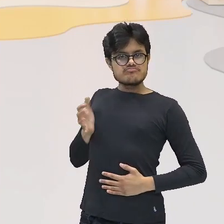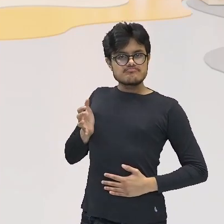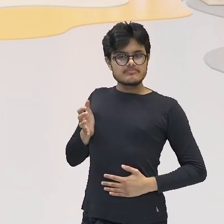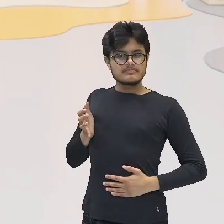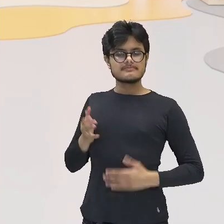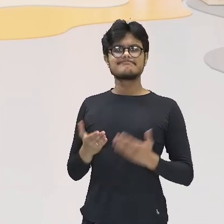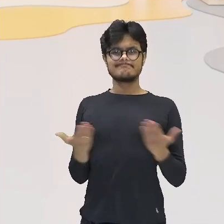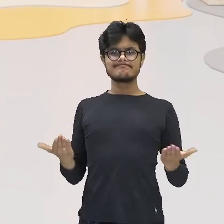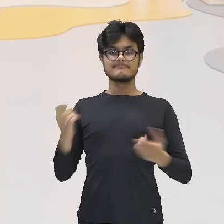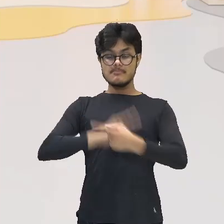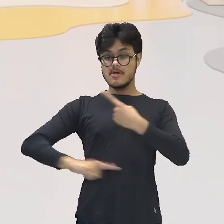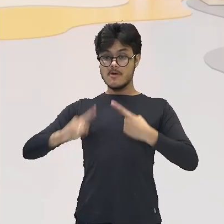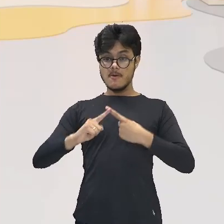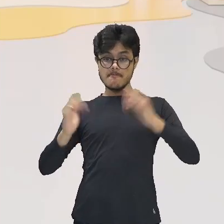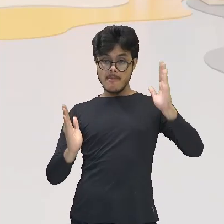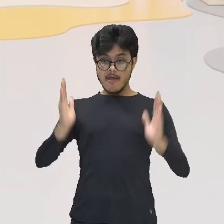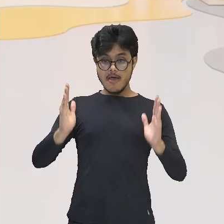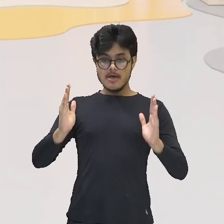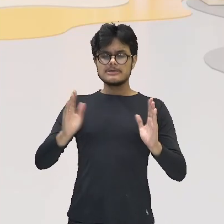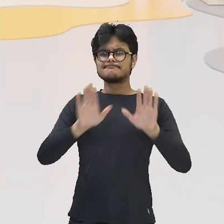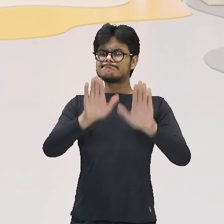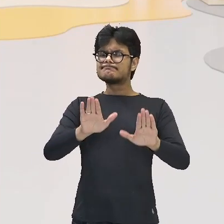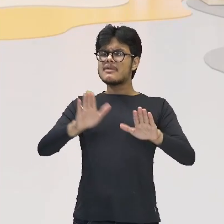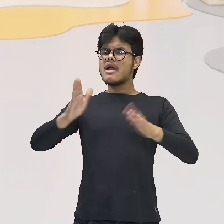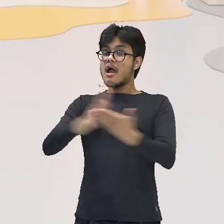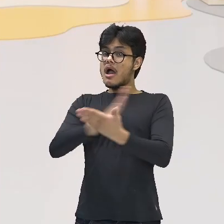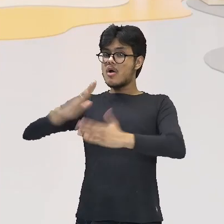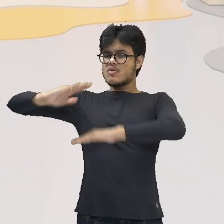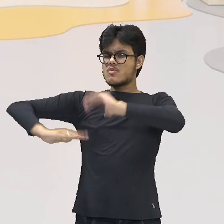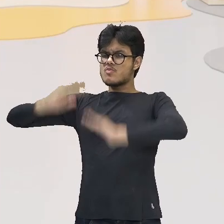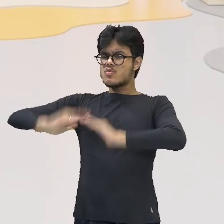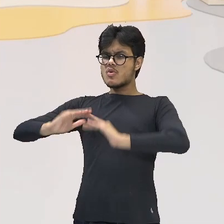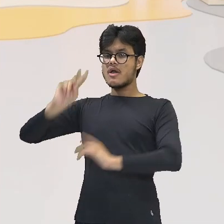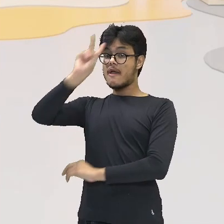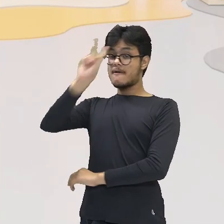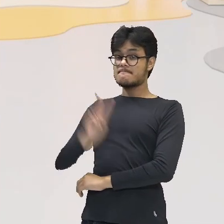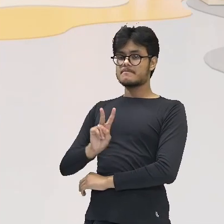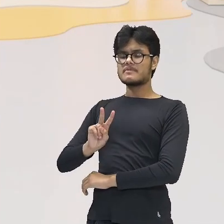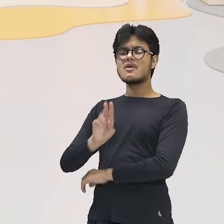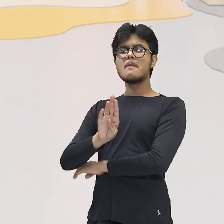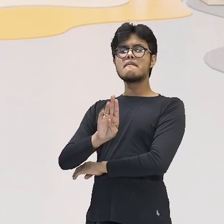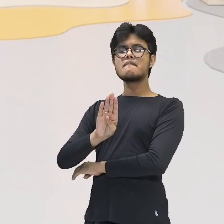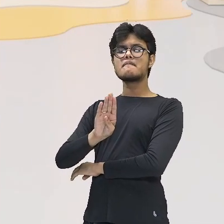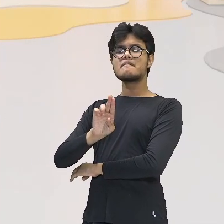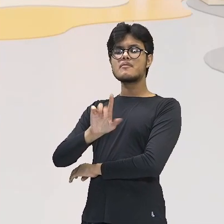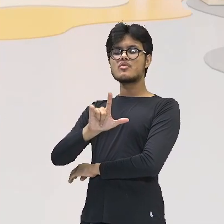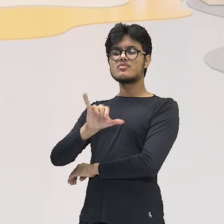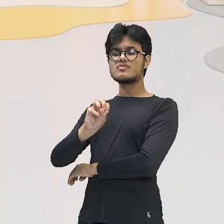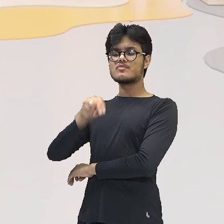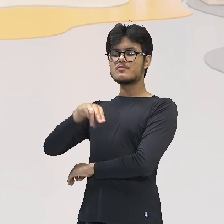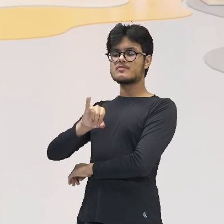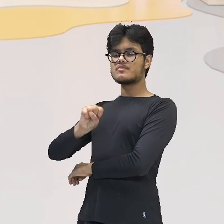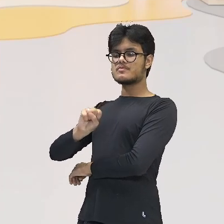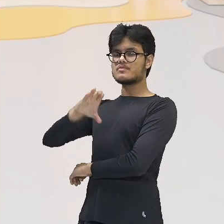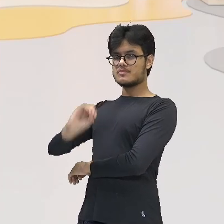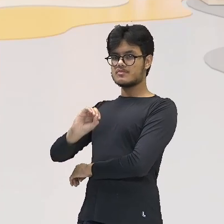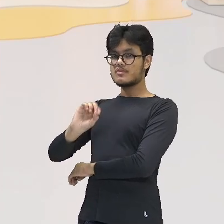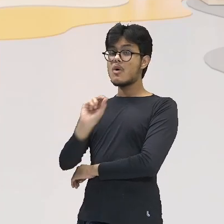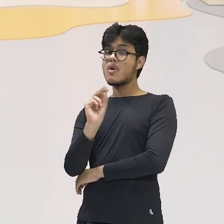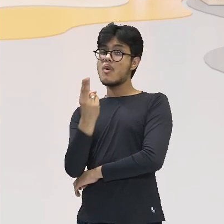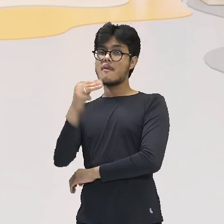no mercantilismo, alguns historiadores eles chamam de bulionismo ou metalismo.